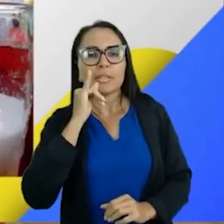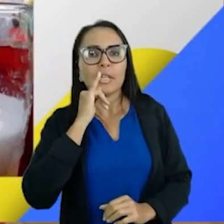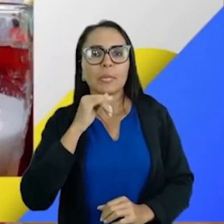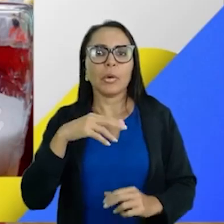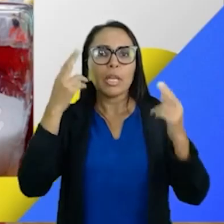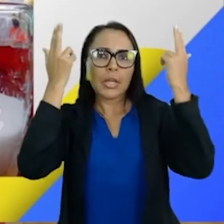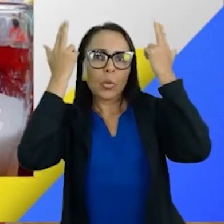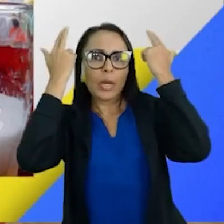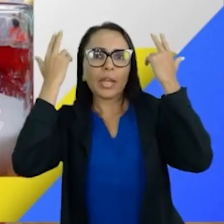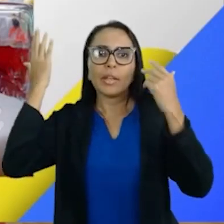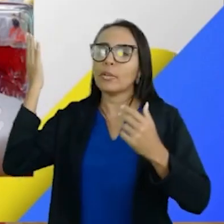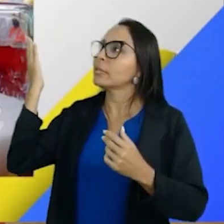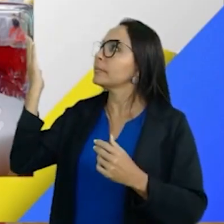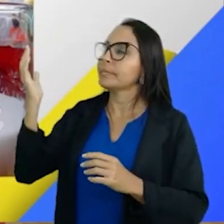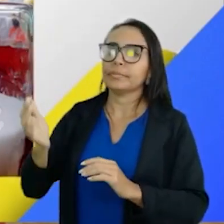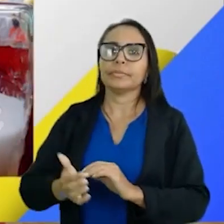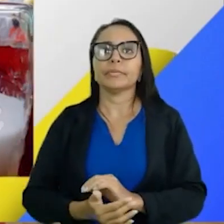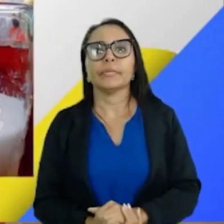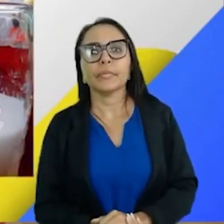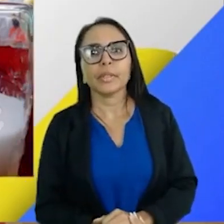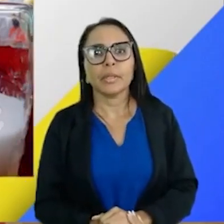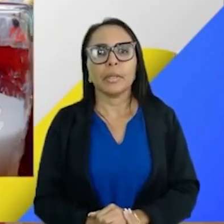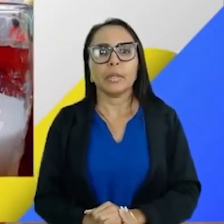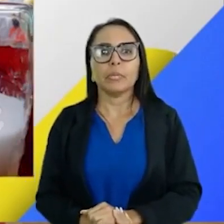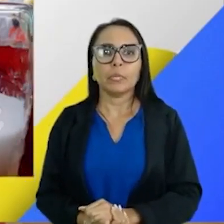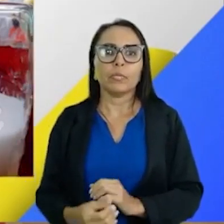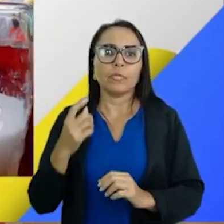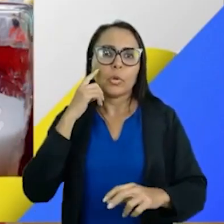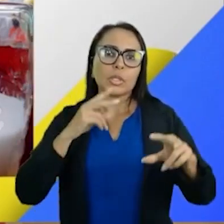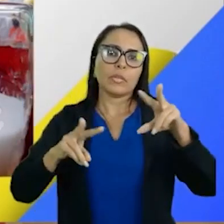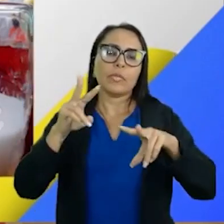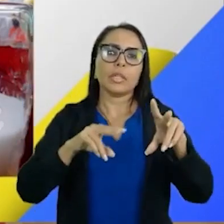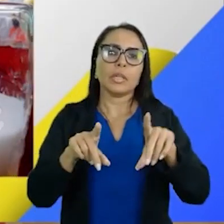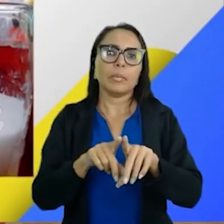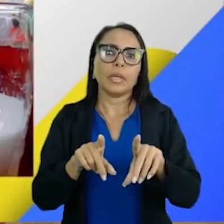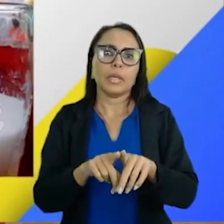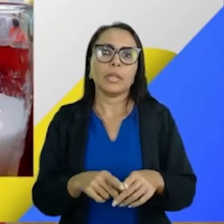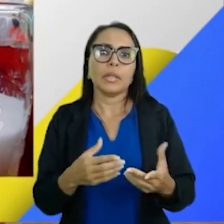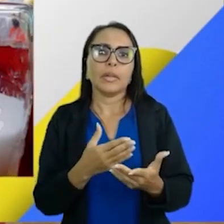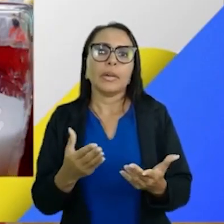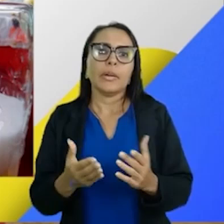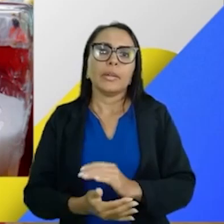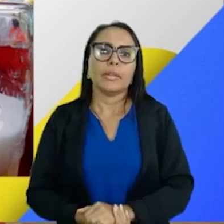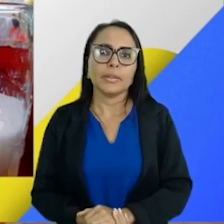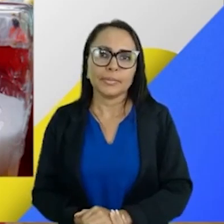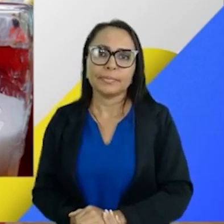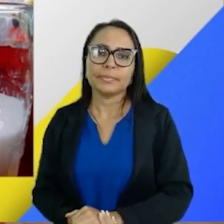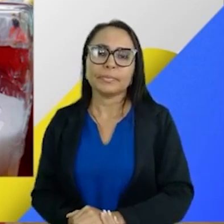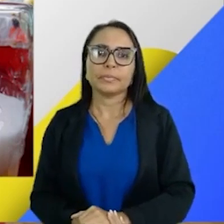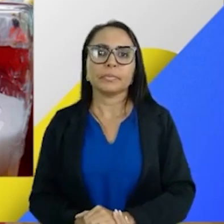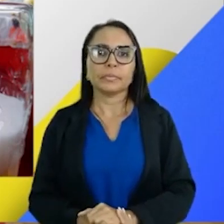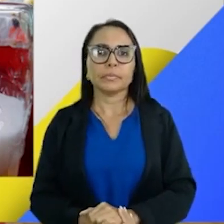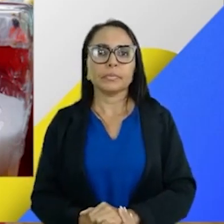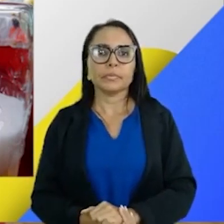Photoshop do que de fato. Mas você acaba vendo assim, você vê rosto, você vê o bonequinho, você vê o coelho ali. E em objetos, você